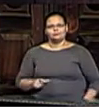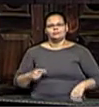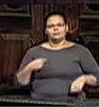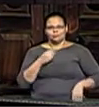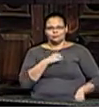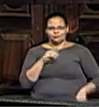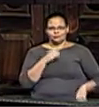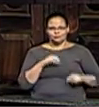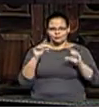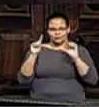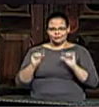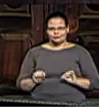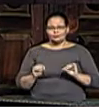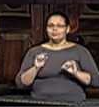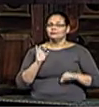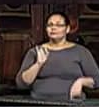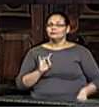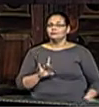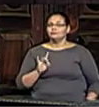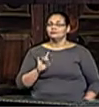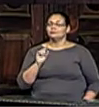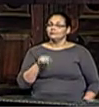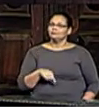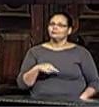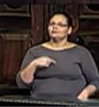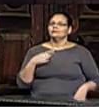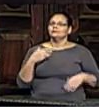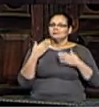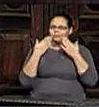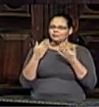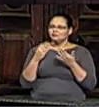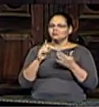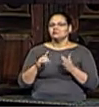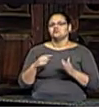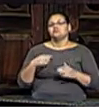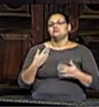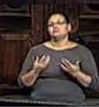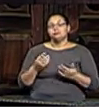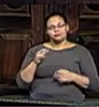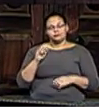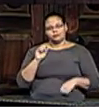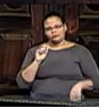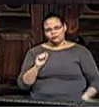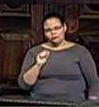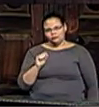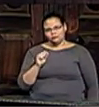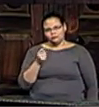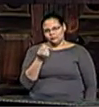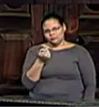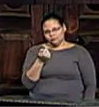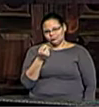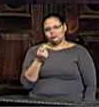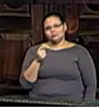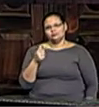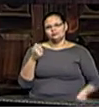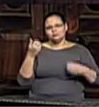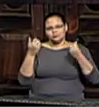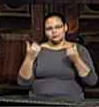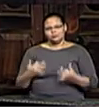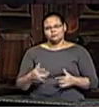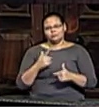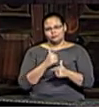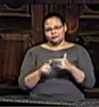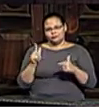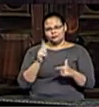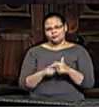do salário, é apenas um sinal simbólico, mas que pouco quer dizer, né? Na medida em que o